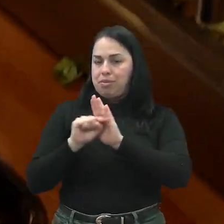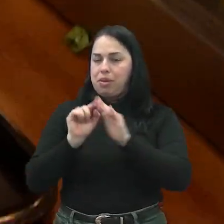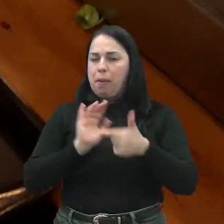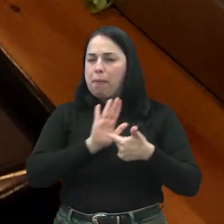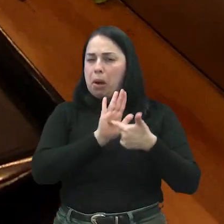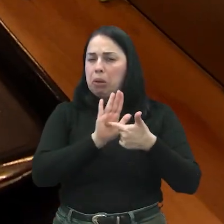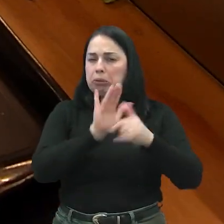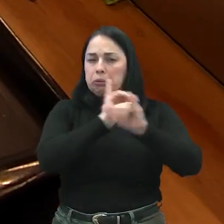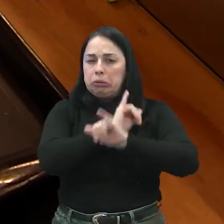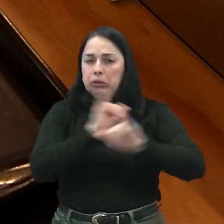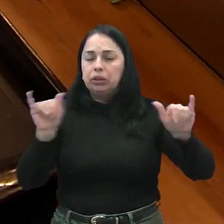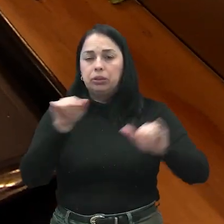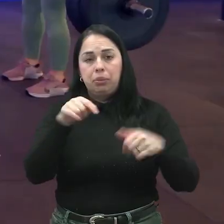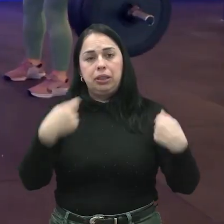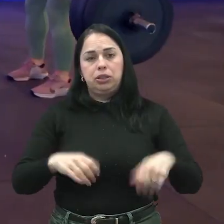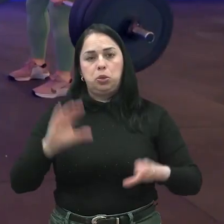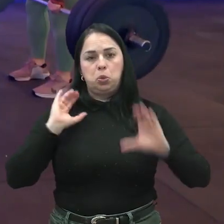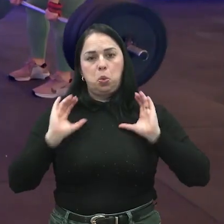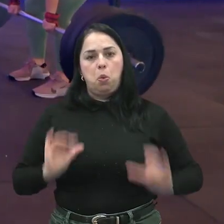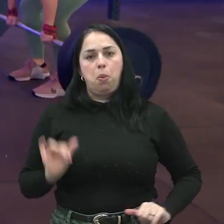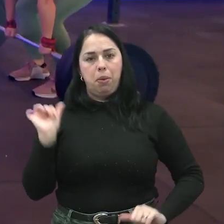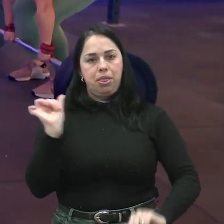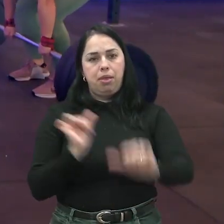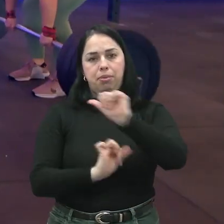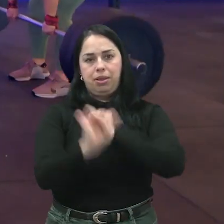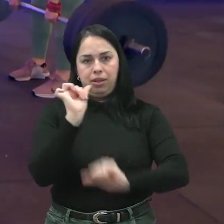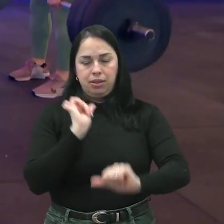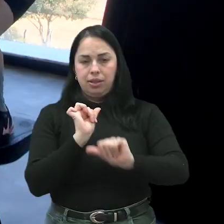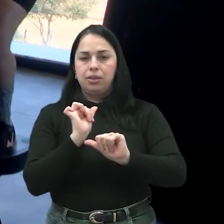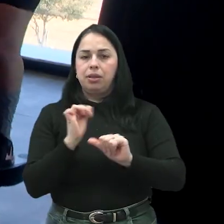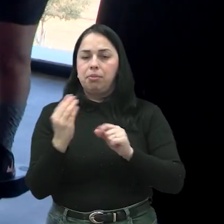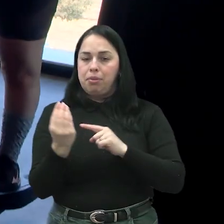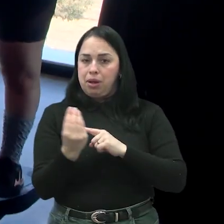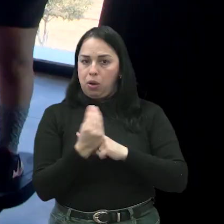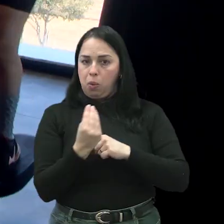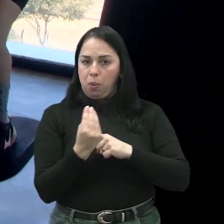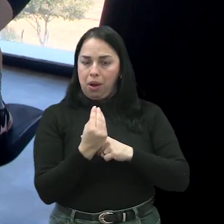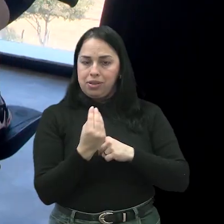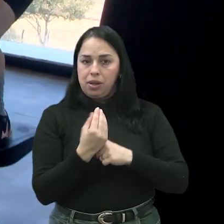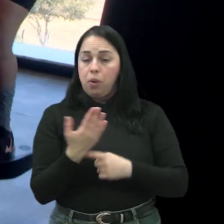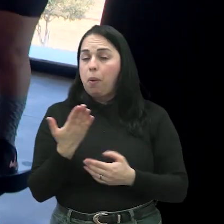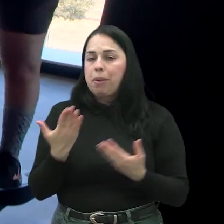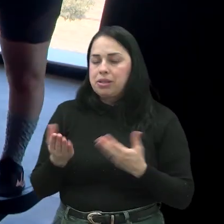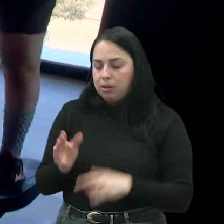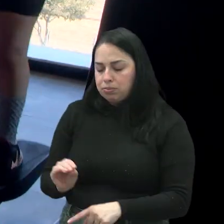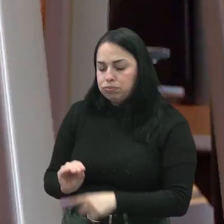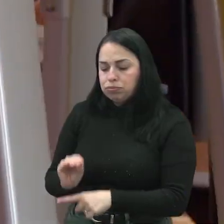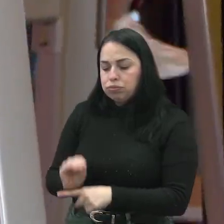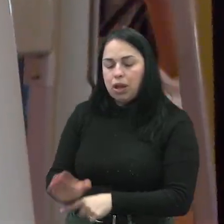um alerta para mudar o comportamento da sociedade. O cuidado começa na